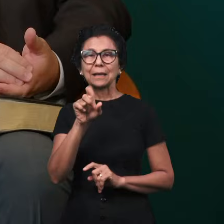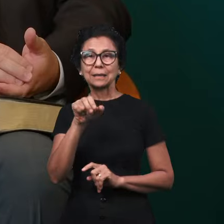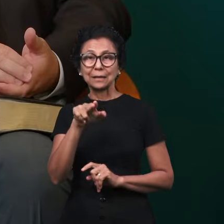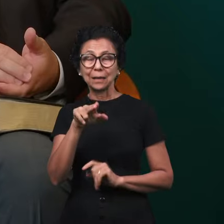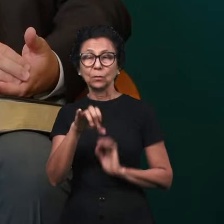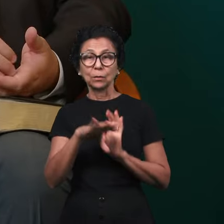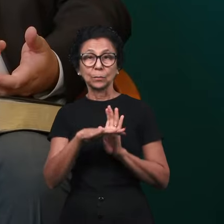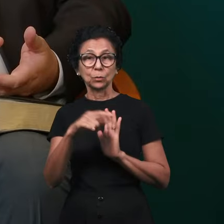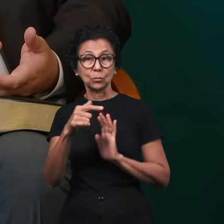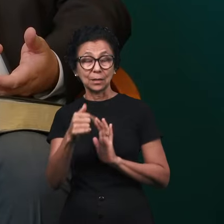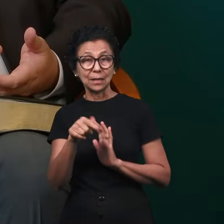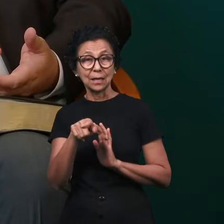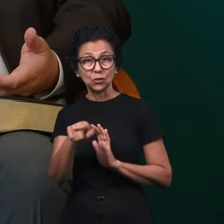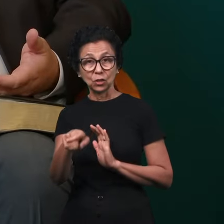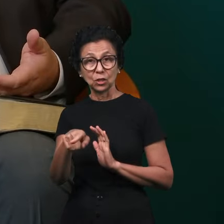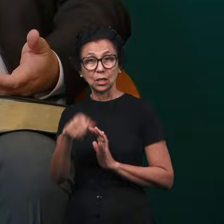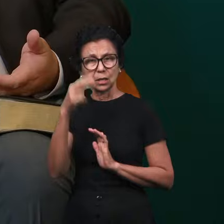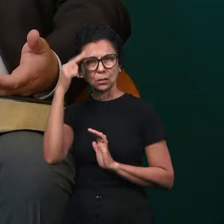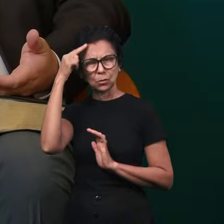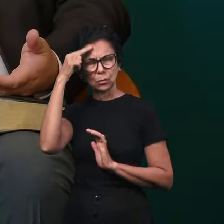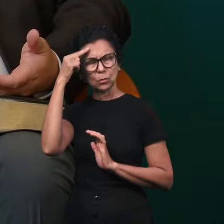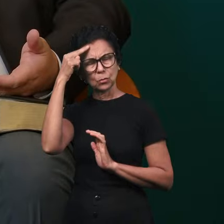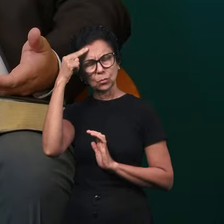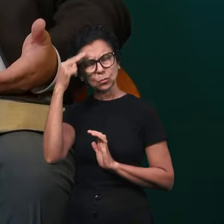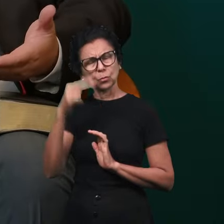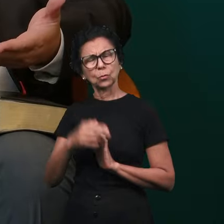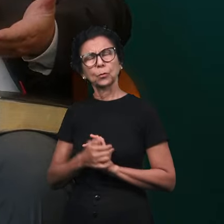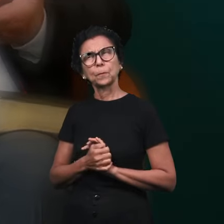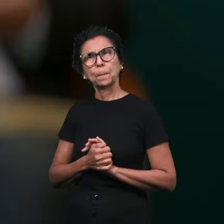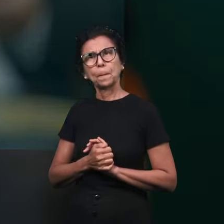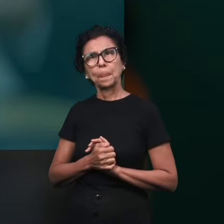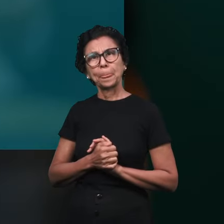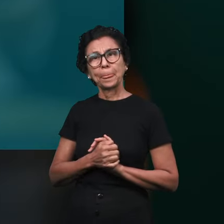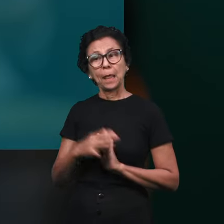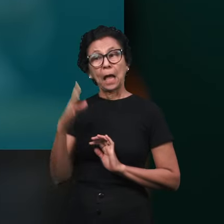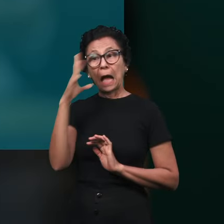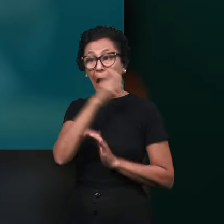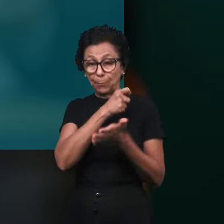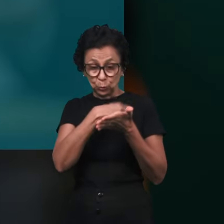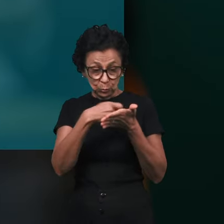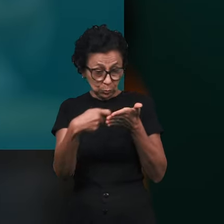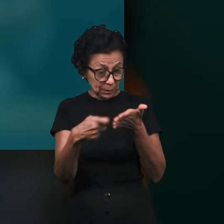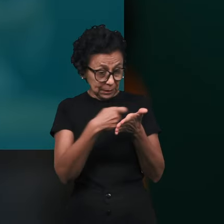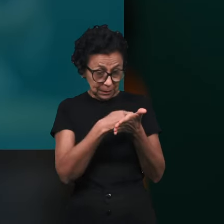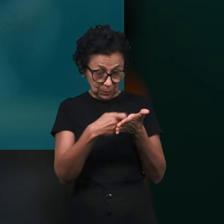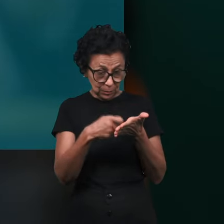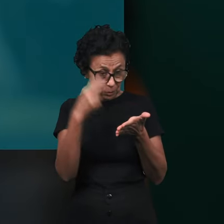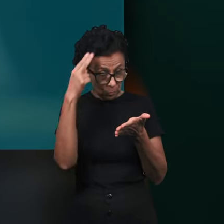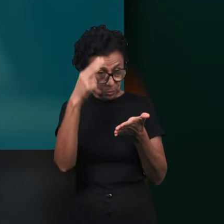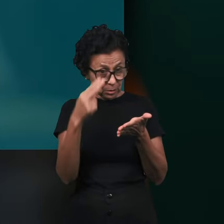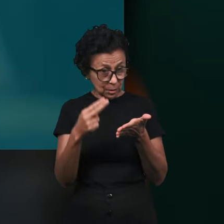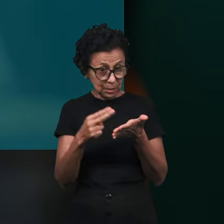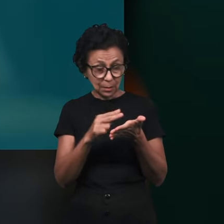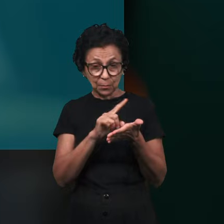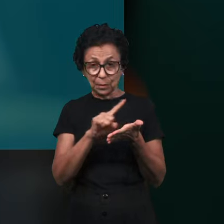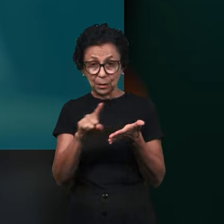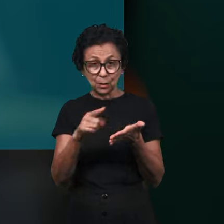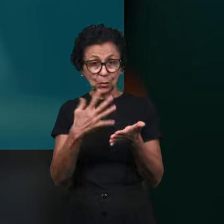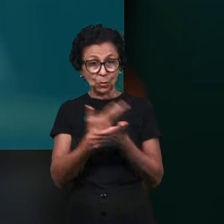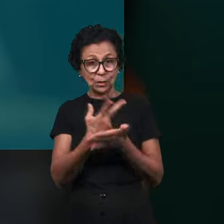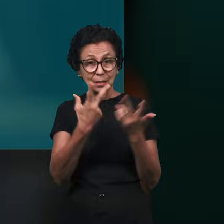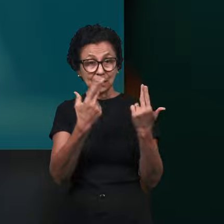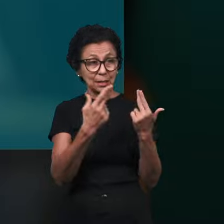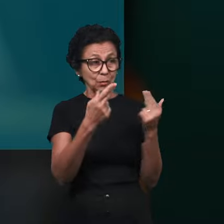7, ele fala que ele teve um sonho, e logo no versículo 1 ele diz assim: e eu anotei rapidamente a hora que eu tive um sonho, para não acontecer o que aconteceu